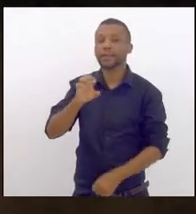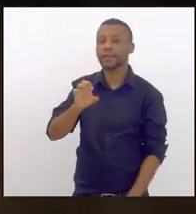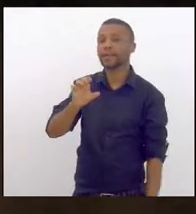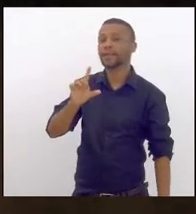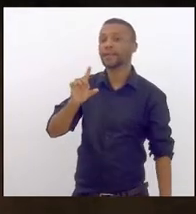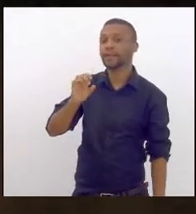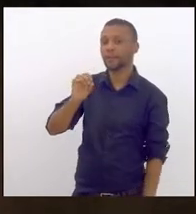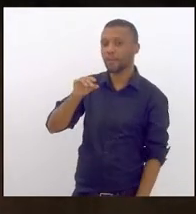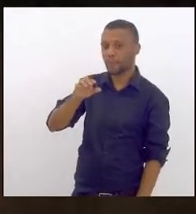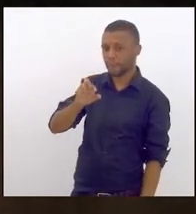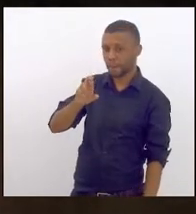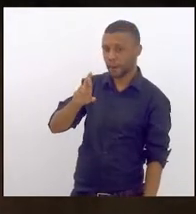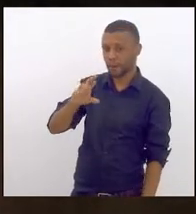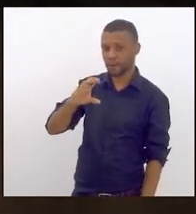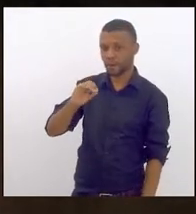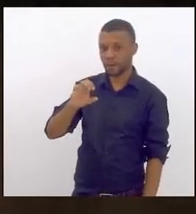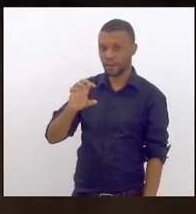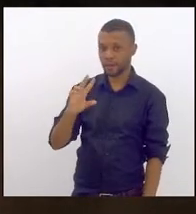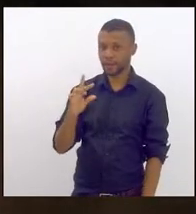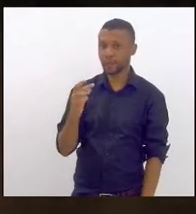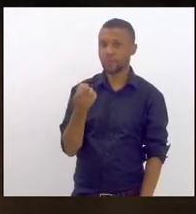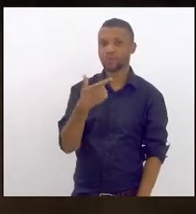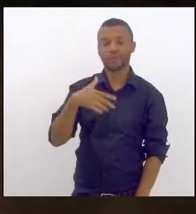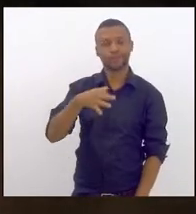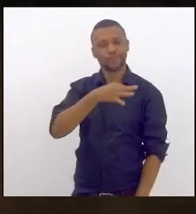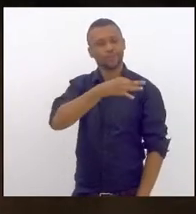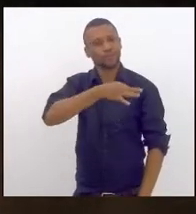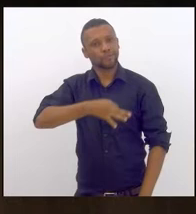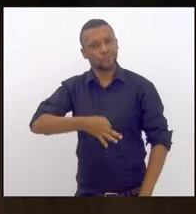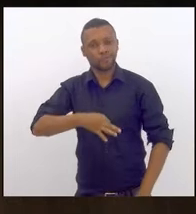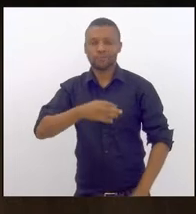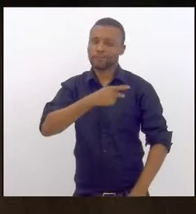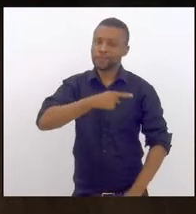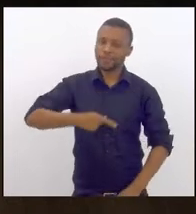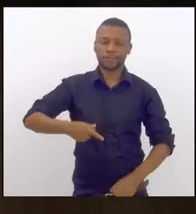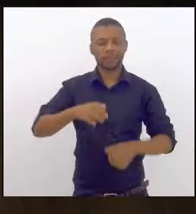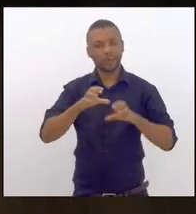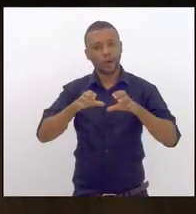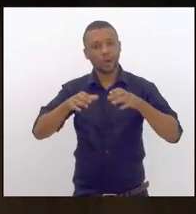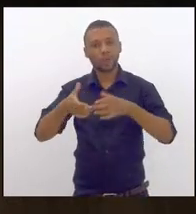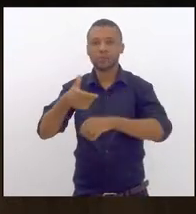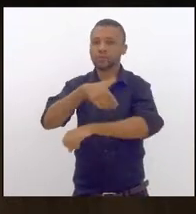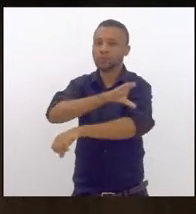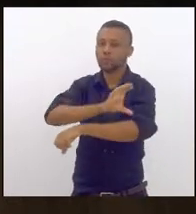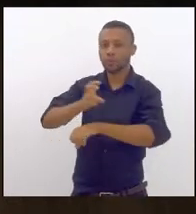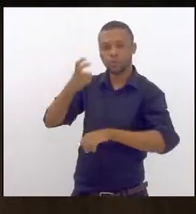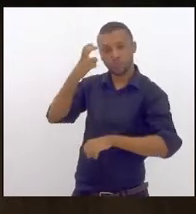digno presidente da Comissão de Cultura, o meu parecer